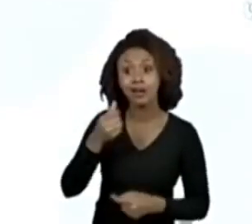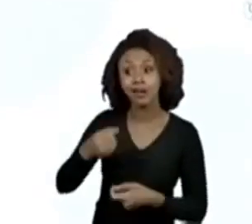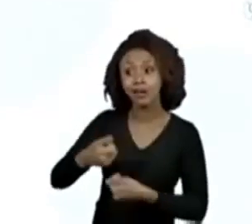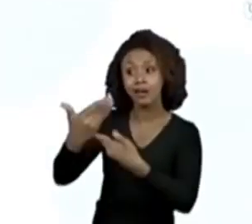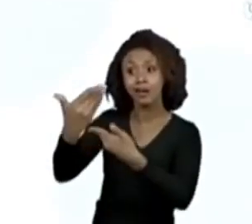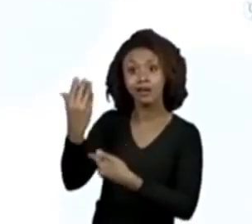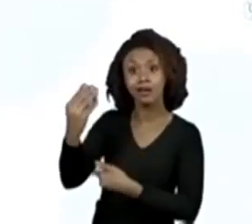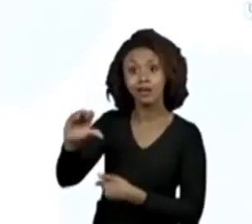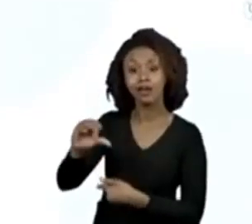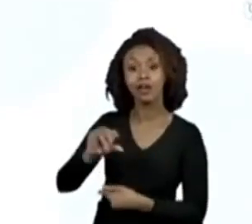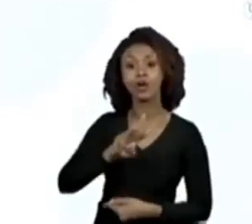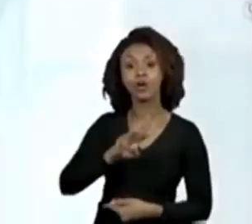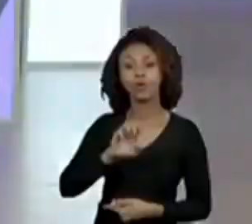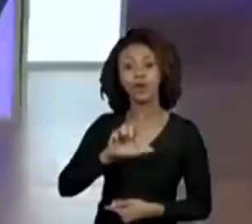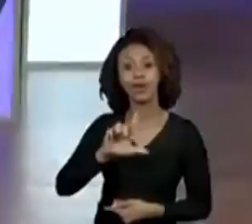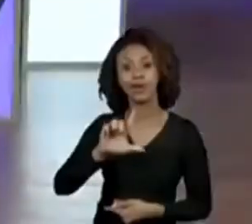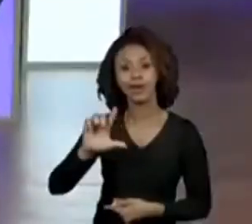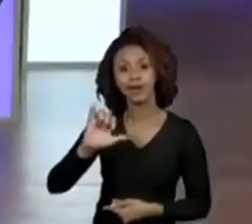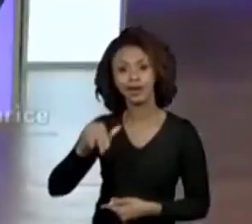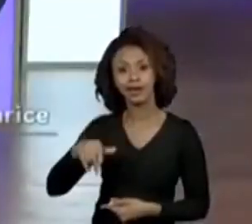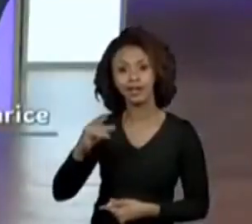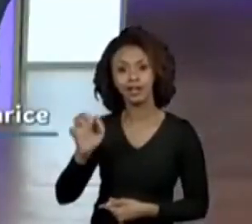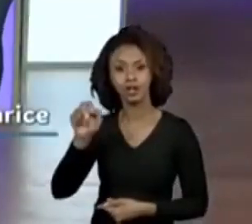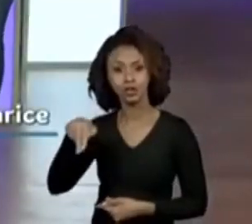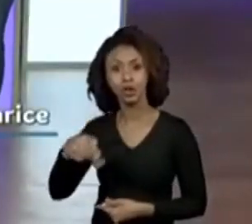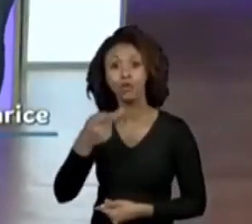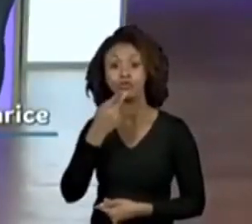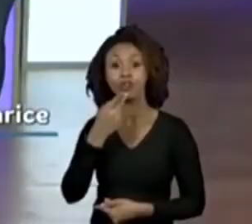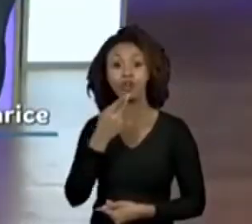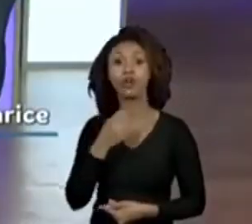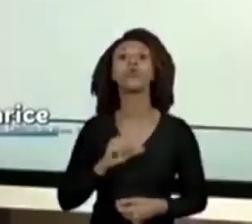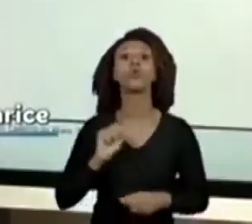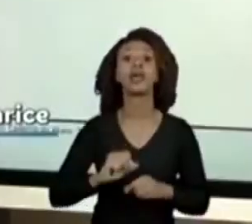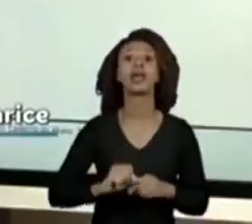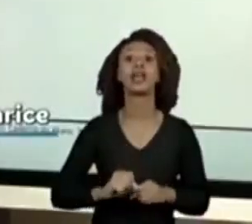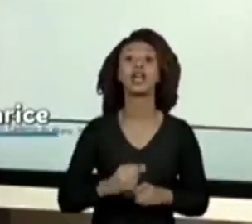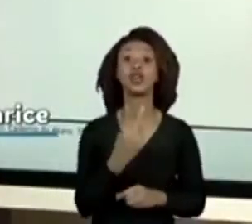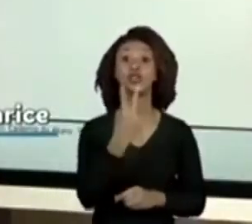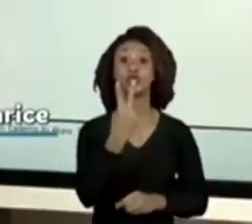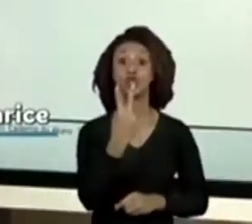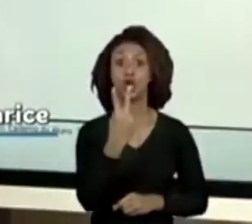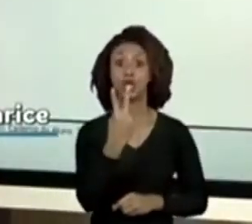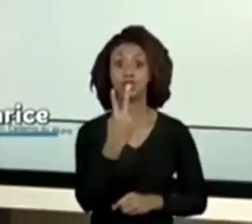Wellington. Então, se eu sei... Eu